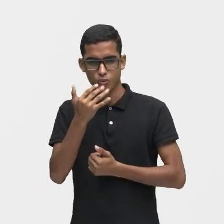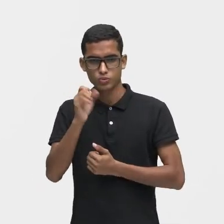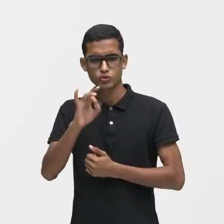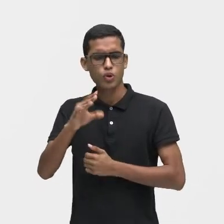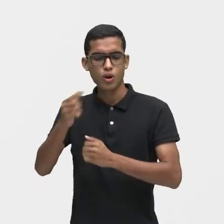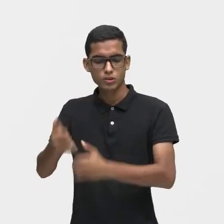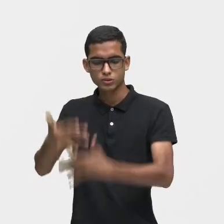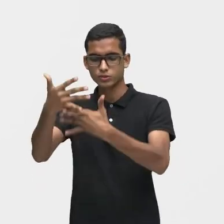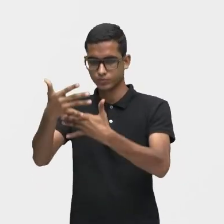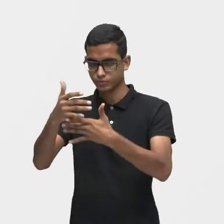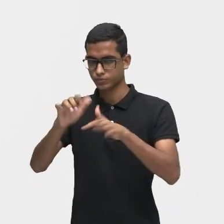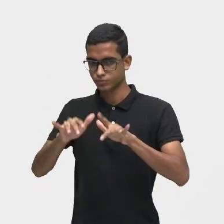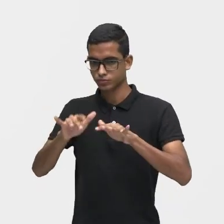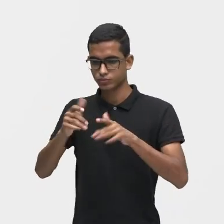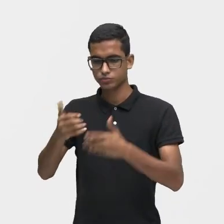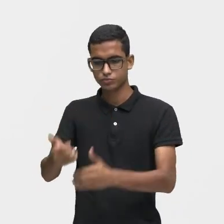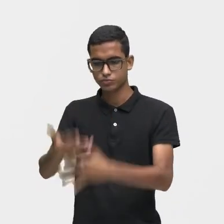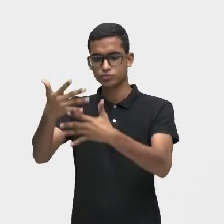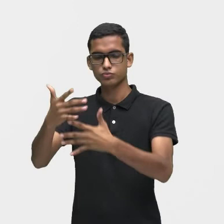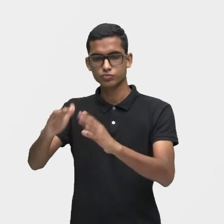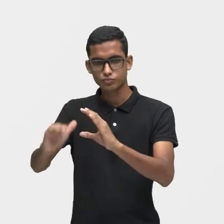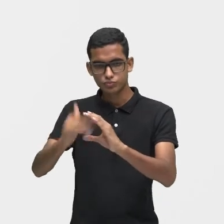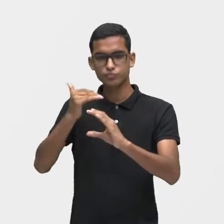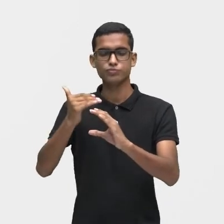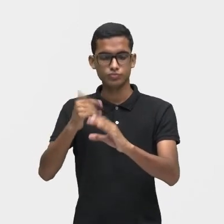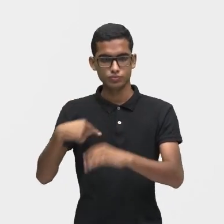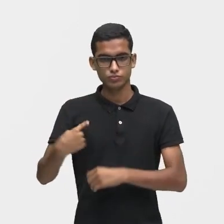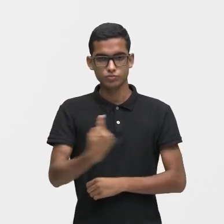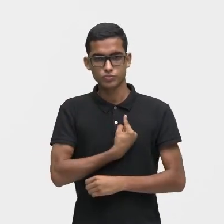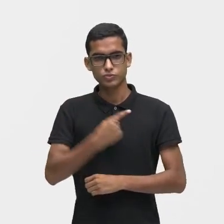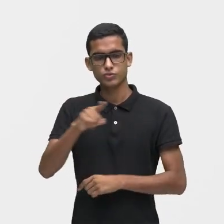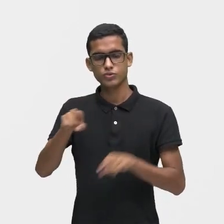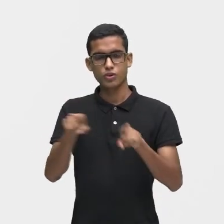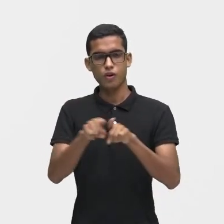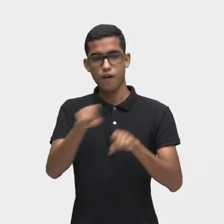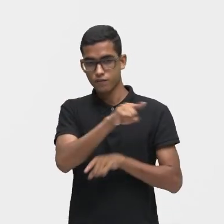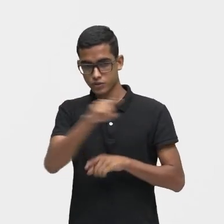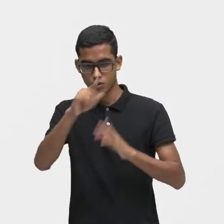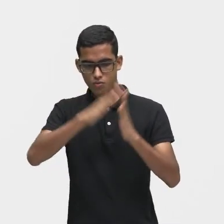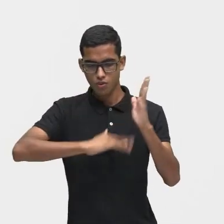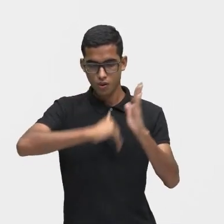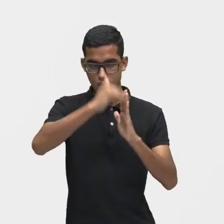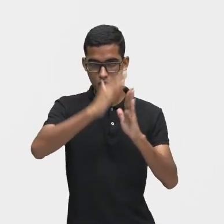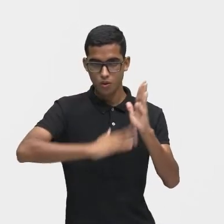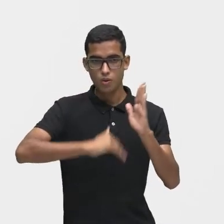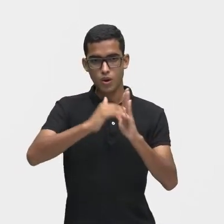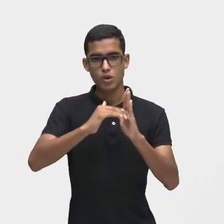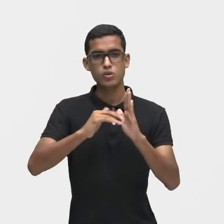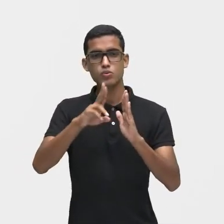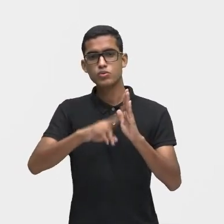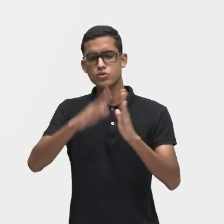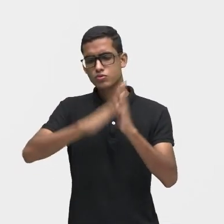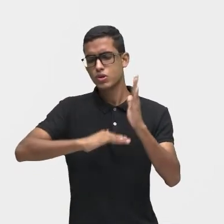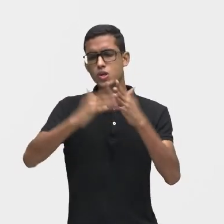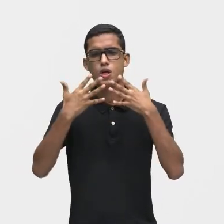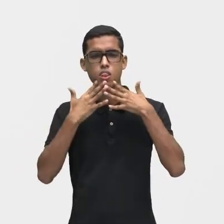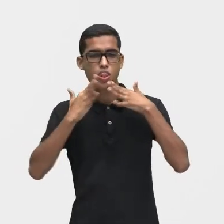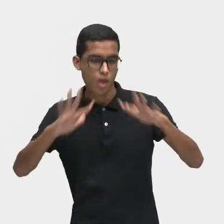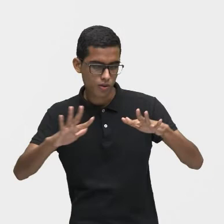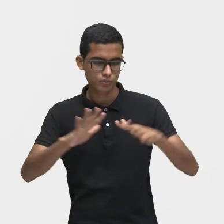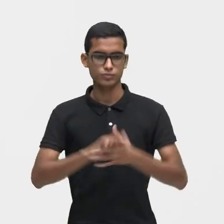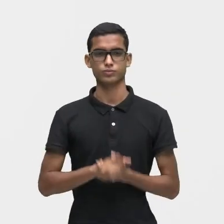suporte vocês vão escolher e vocês vão pintar essa obra que é com tintas naturais, com pigmentos